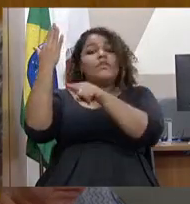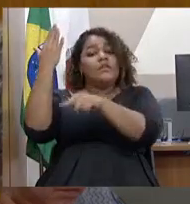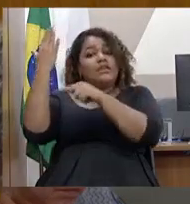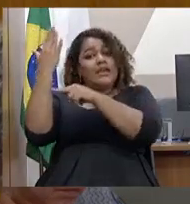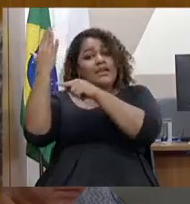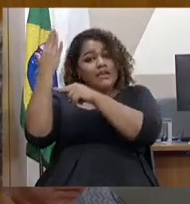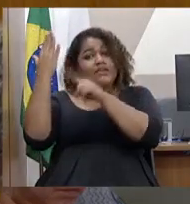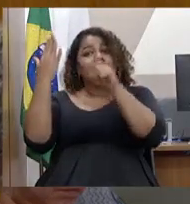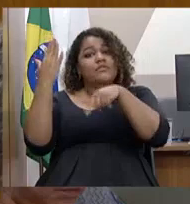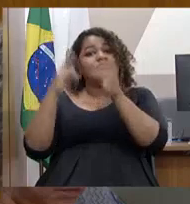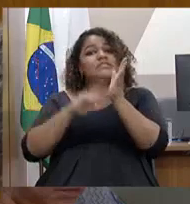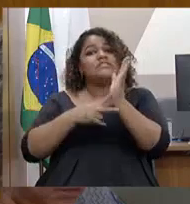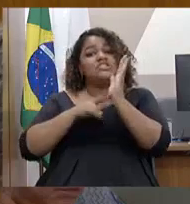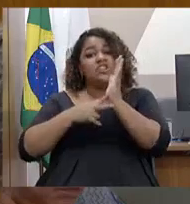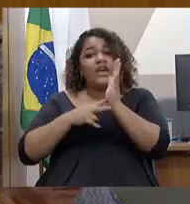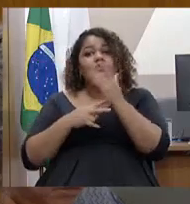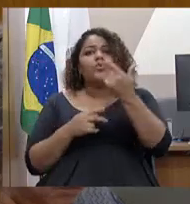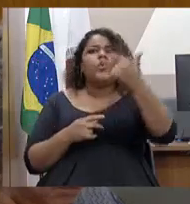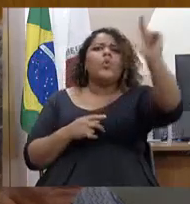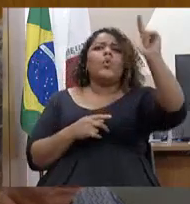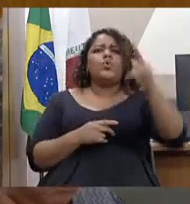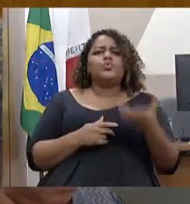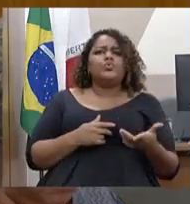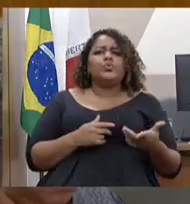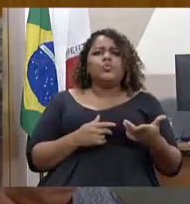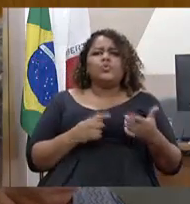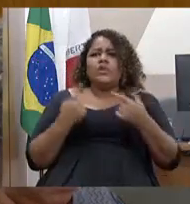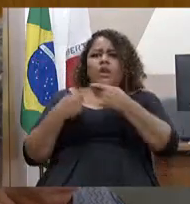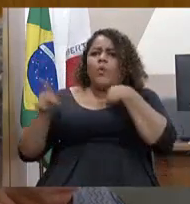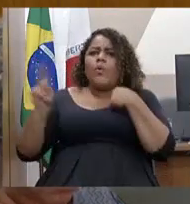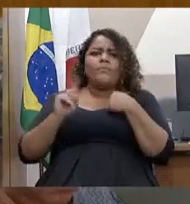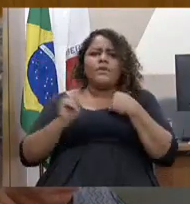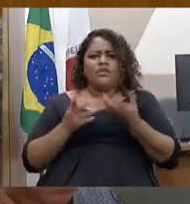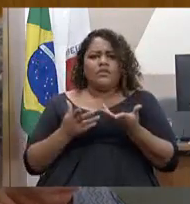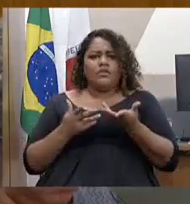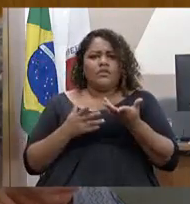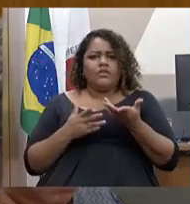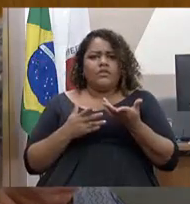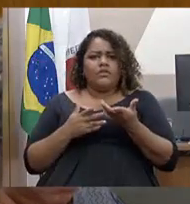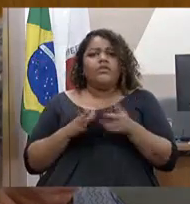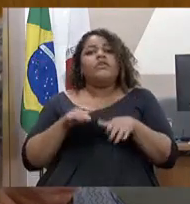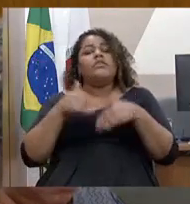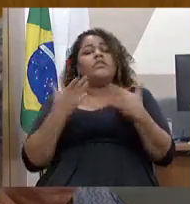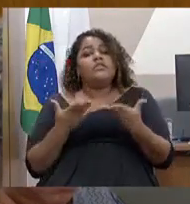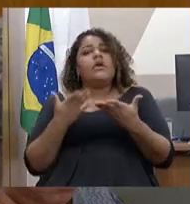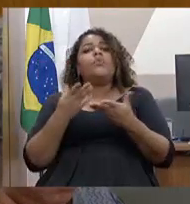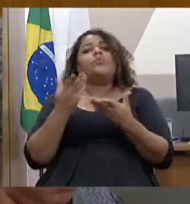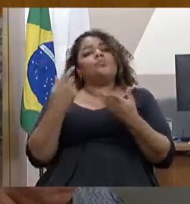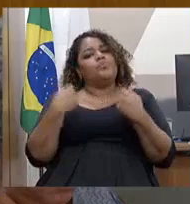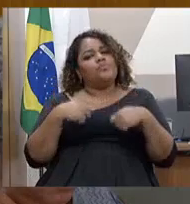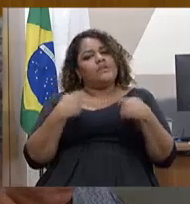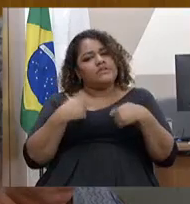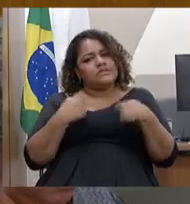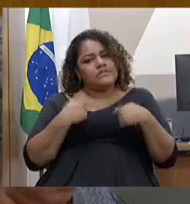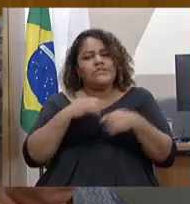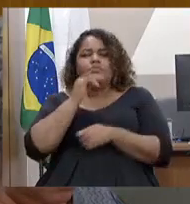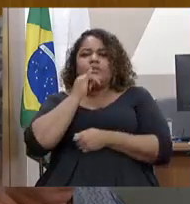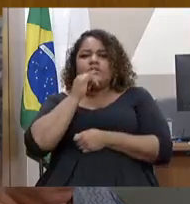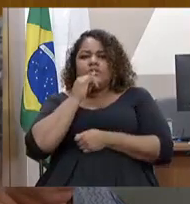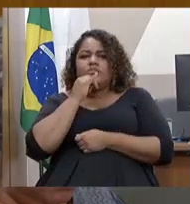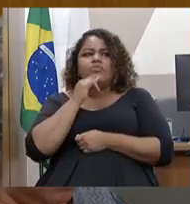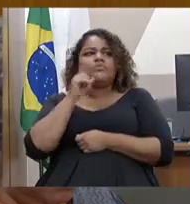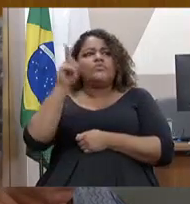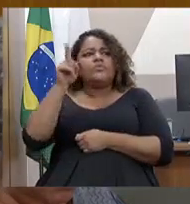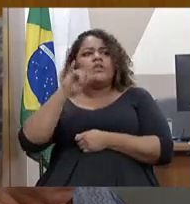Então é se a gente não ficar atento muitos trabalhadores fica na onde correr que vai procurar o Juvenal Juvenal não pode